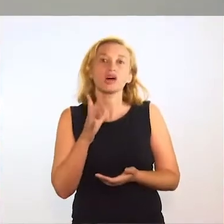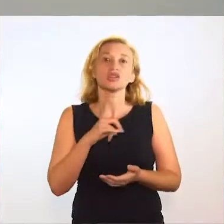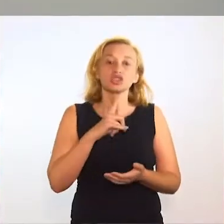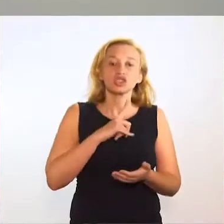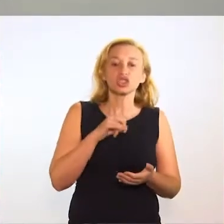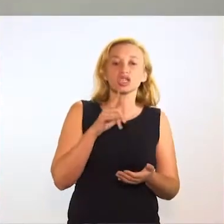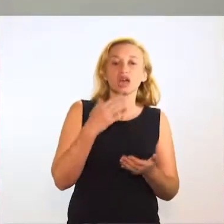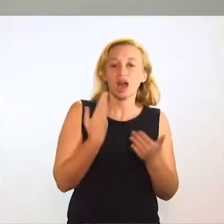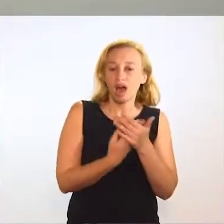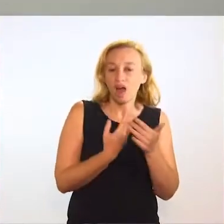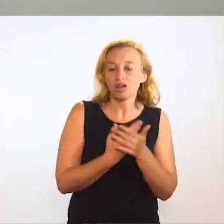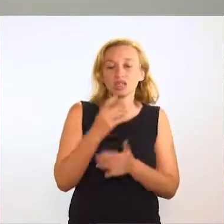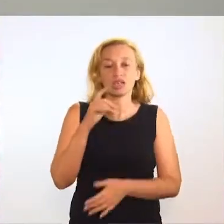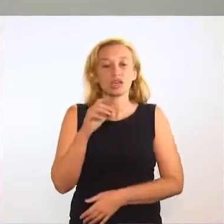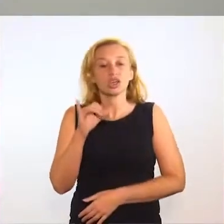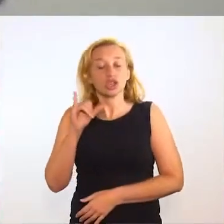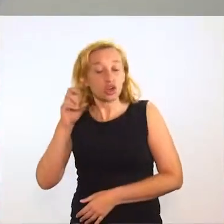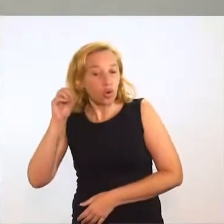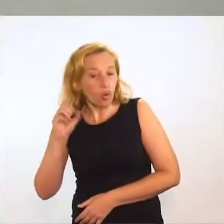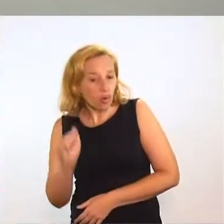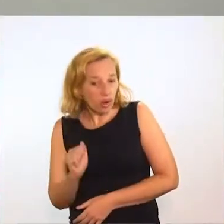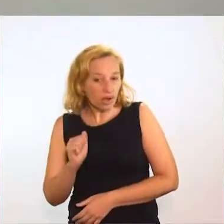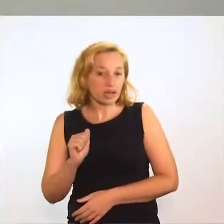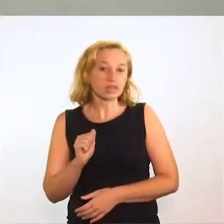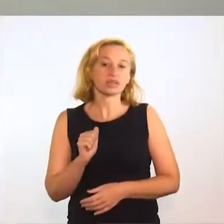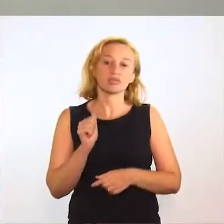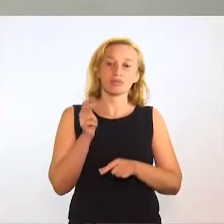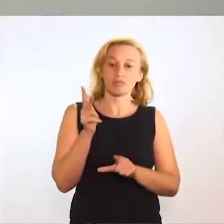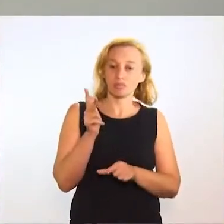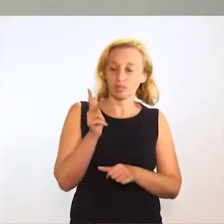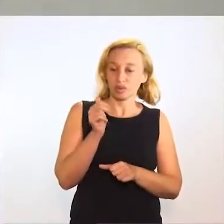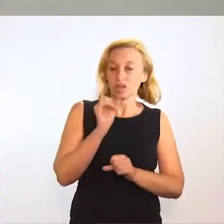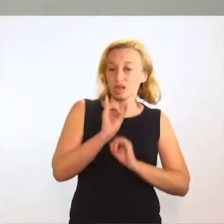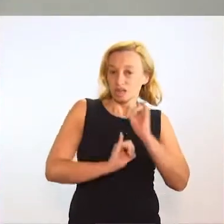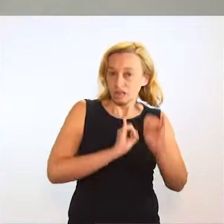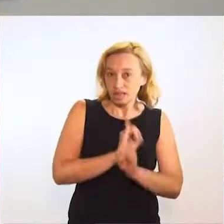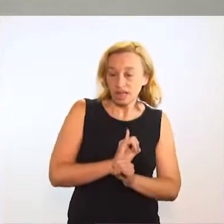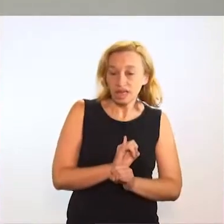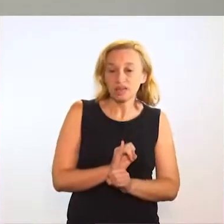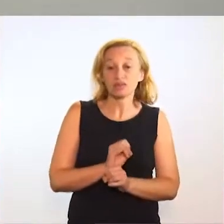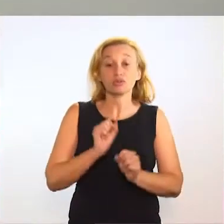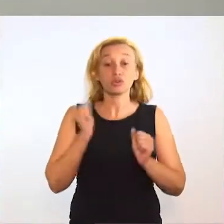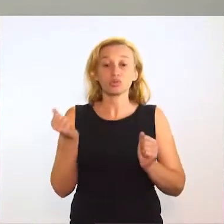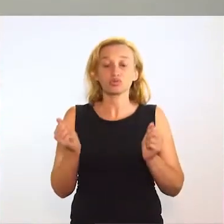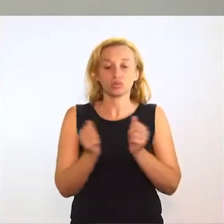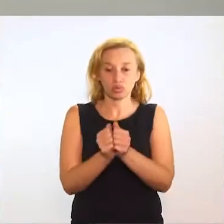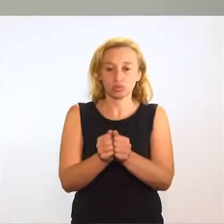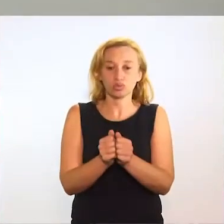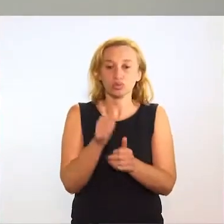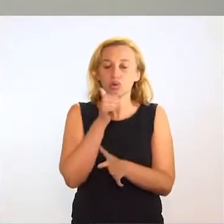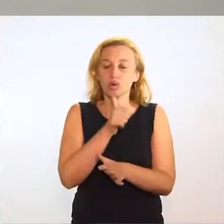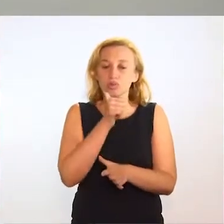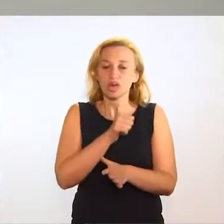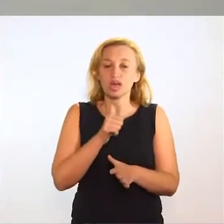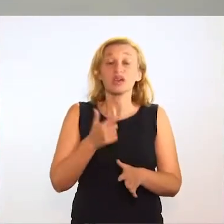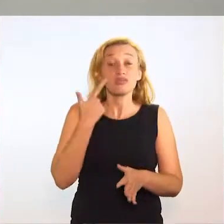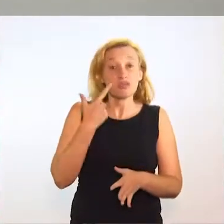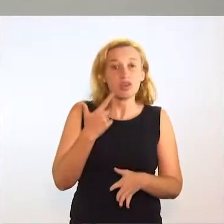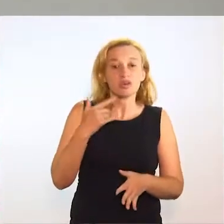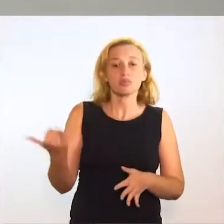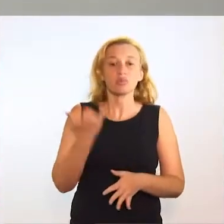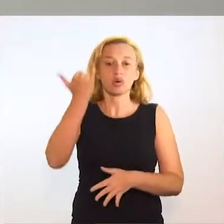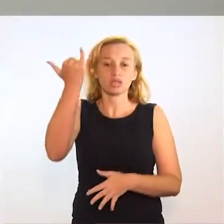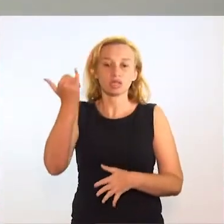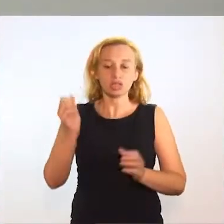muito legal. A gente tinha aulas de yoga que a gente não tinha antes no presencial, mas a gente teve no online. E com a participação muito legal das mulheres, relatando como